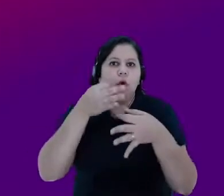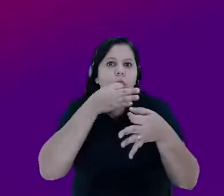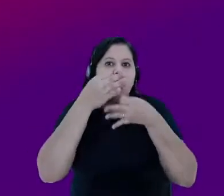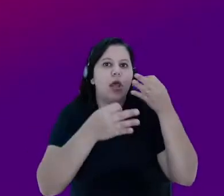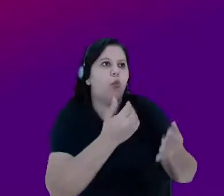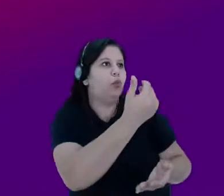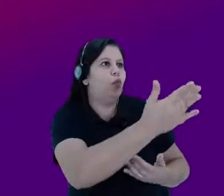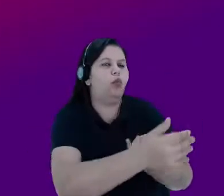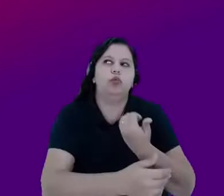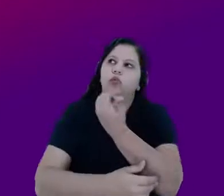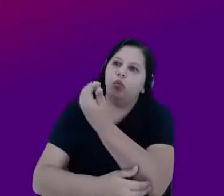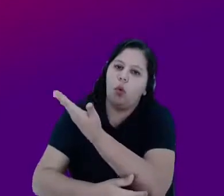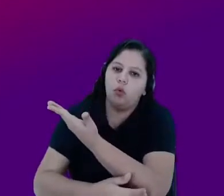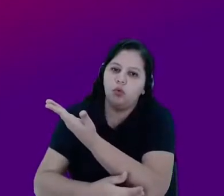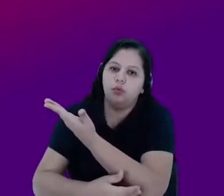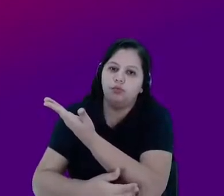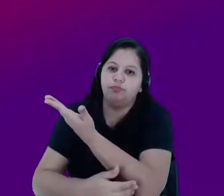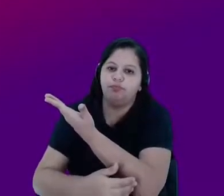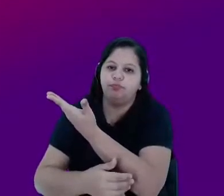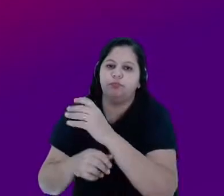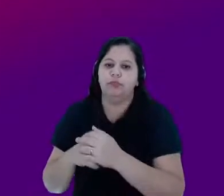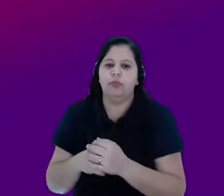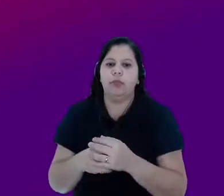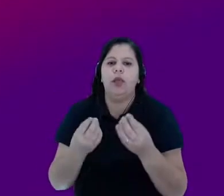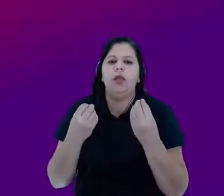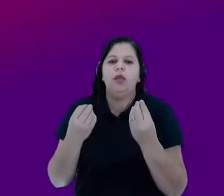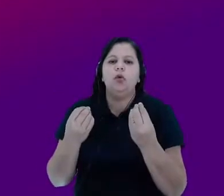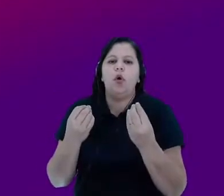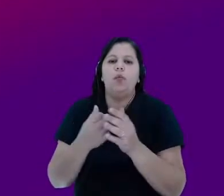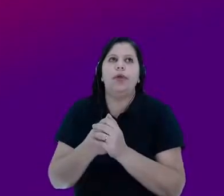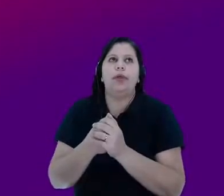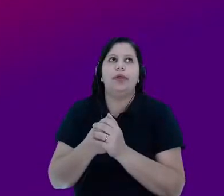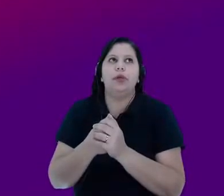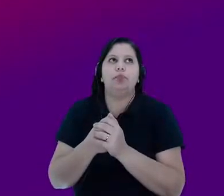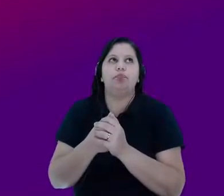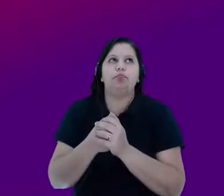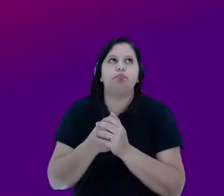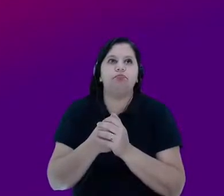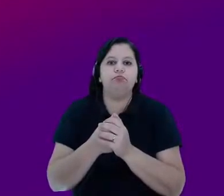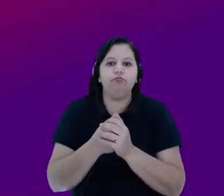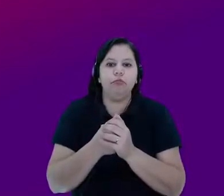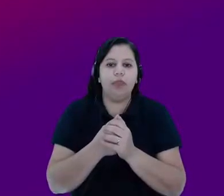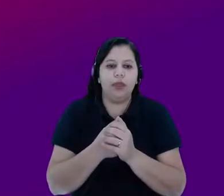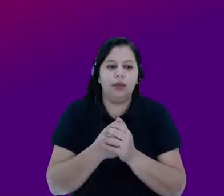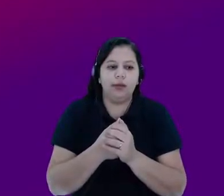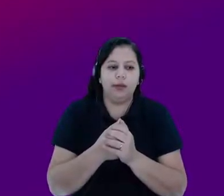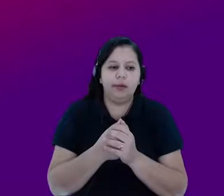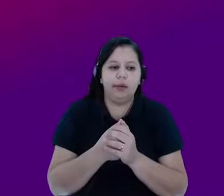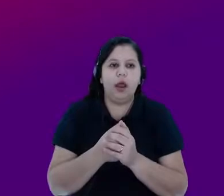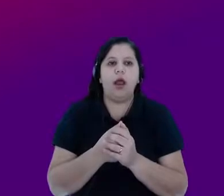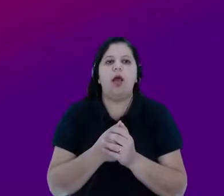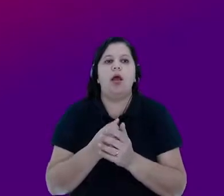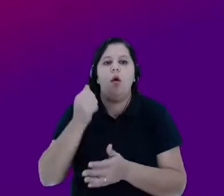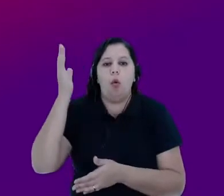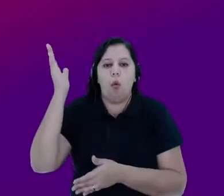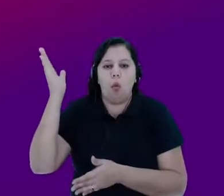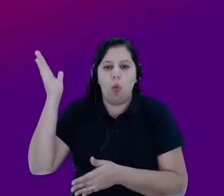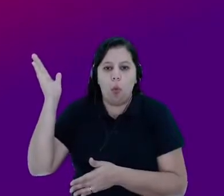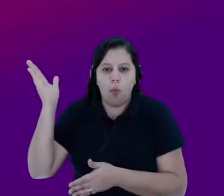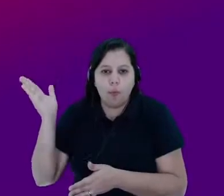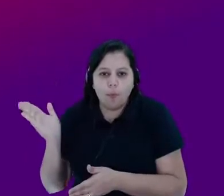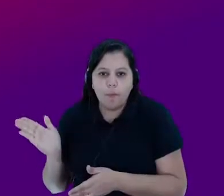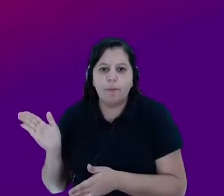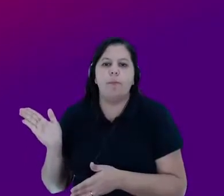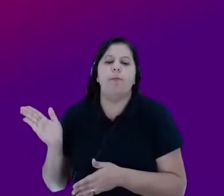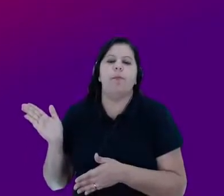que o mercado segurador poderia, de certa forma, se relacionar, principalmente quando a gente vê uma geração alfa que ainda está em formação,